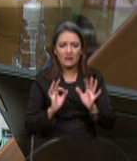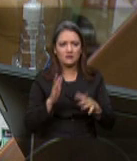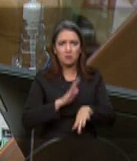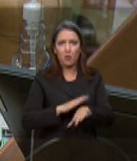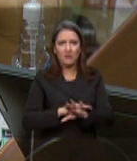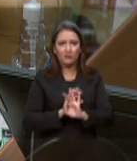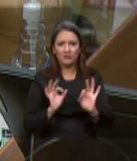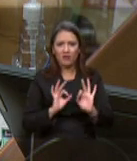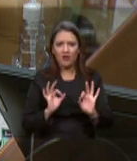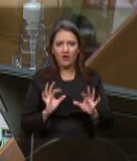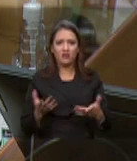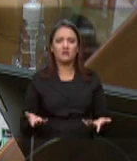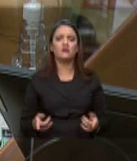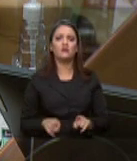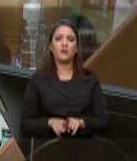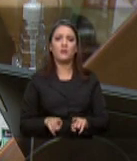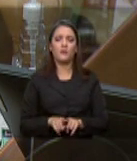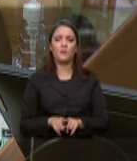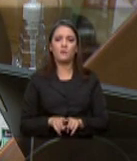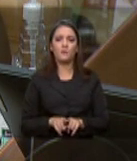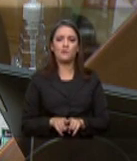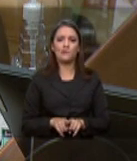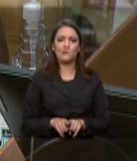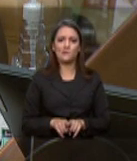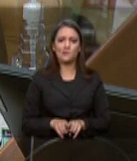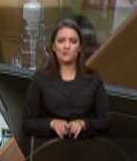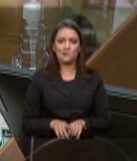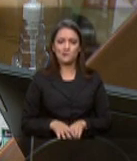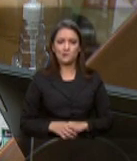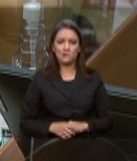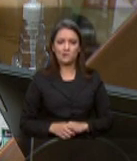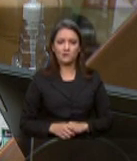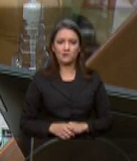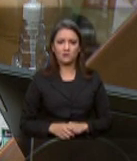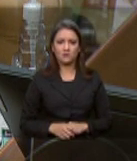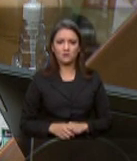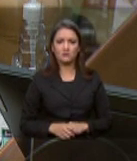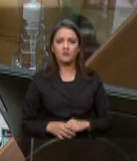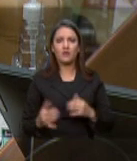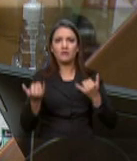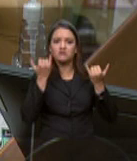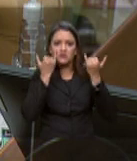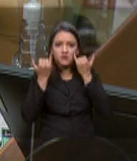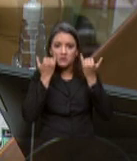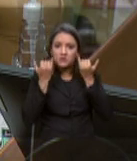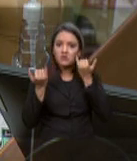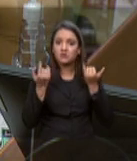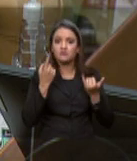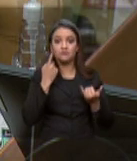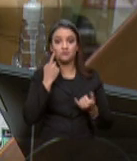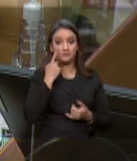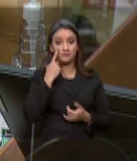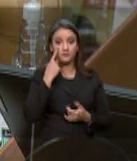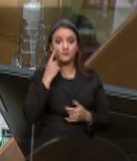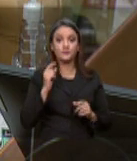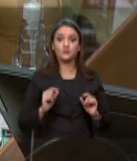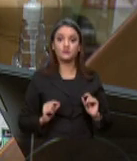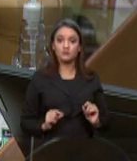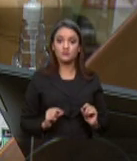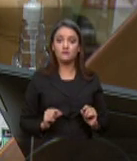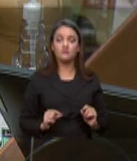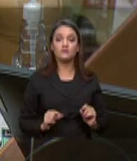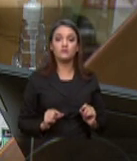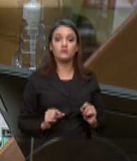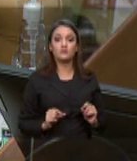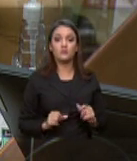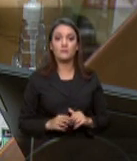omissão, nem a apresentação dos dados da ação, como a Missi Curi, ou